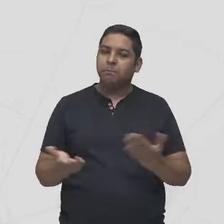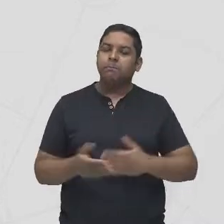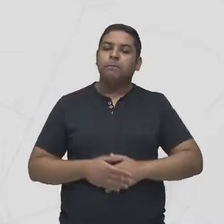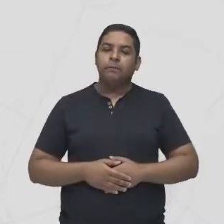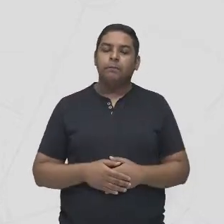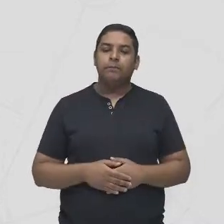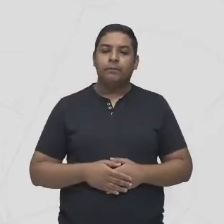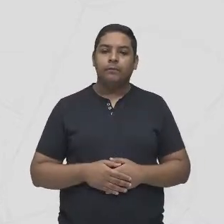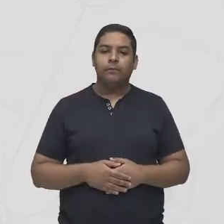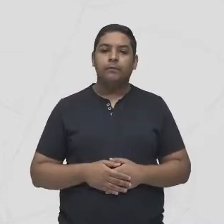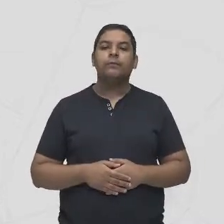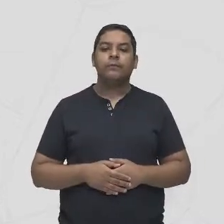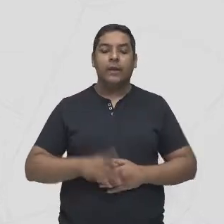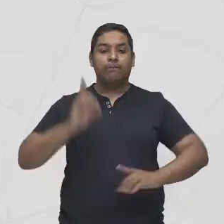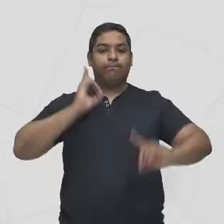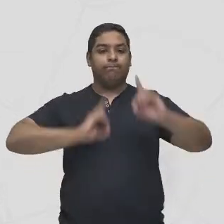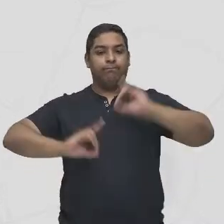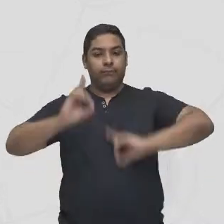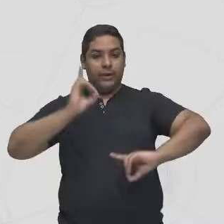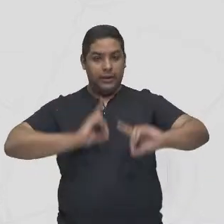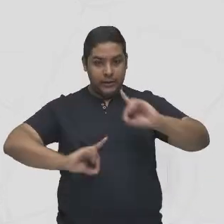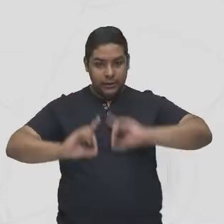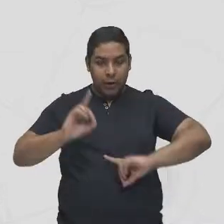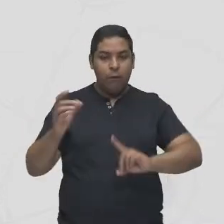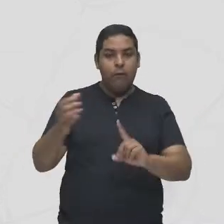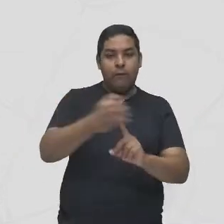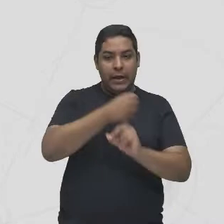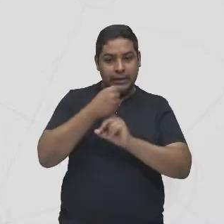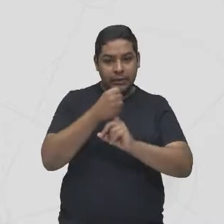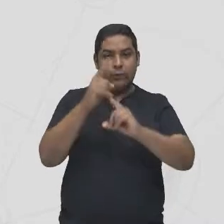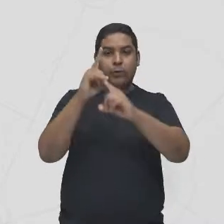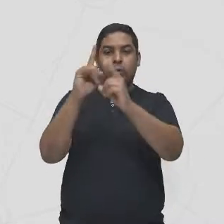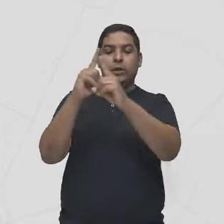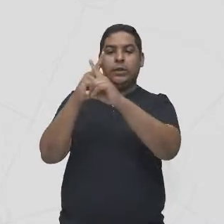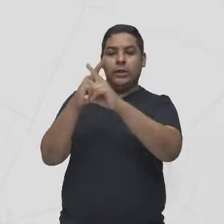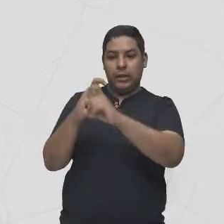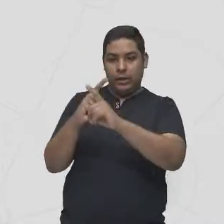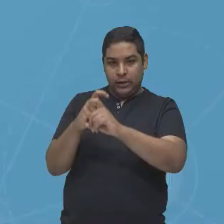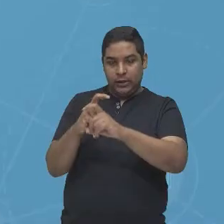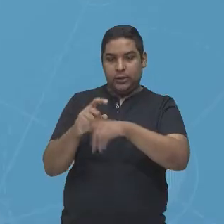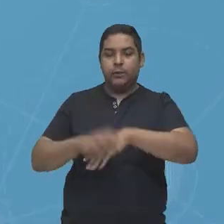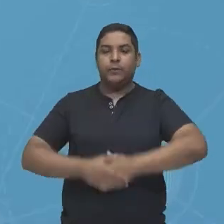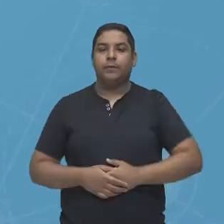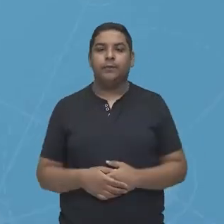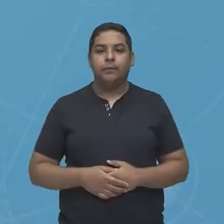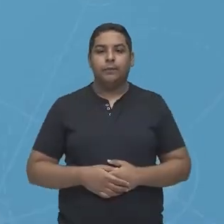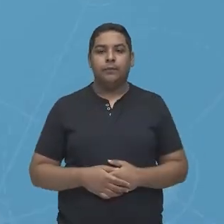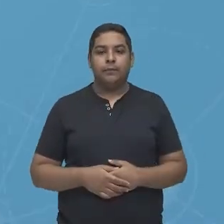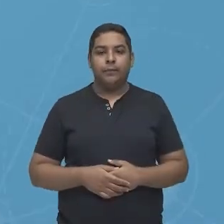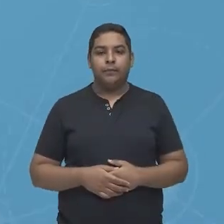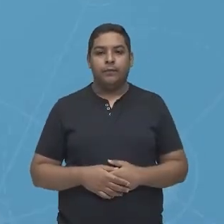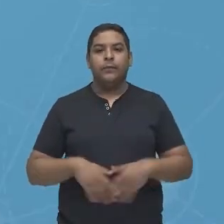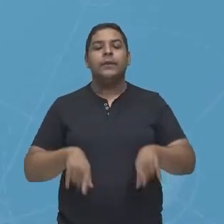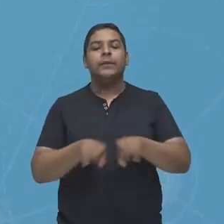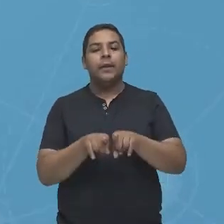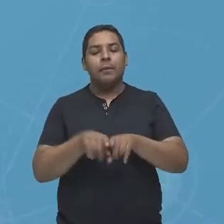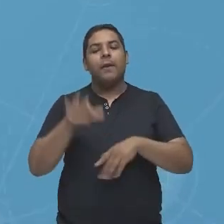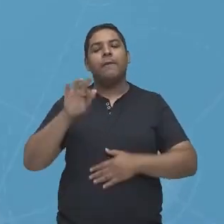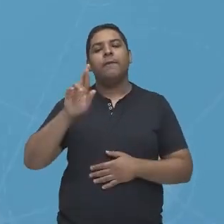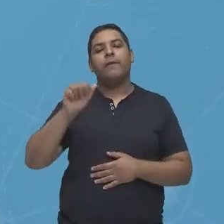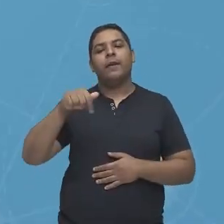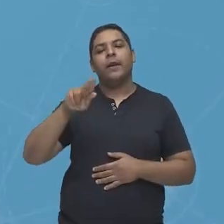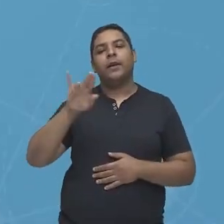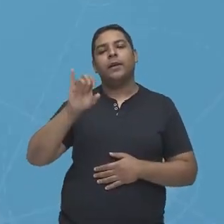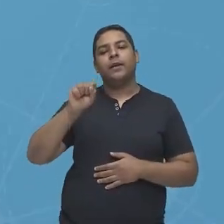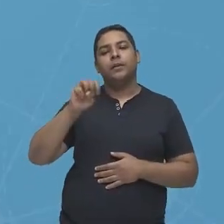nosso conteúdo é a Grande Depressão, o fascismo e o nazismo. Ainda vou trazer de quebra para vocês aí o franquismo lá no final, para que vocês não fiquem